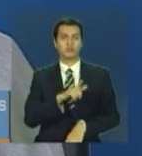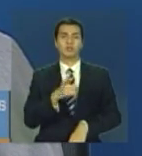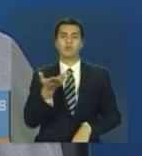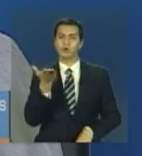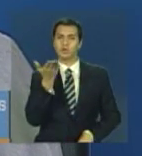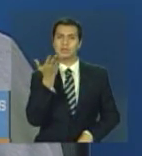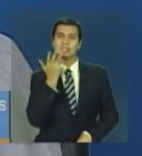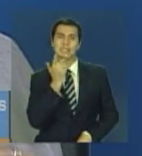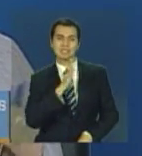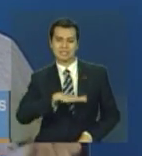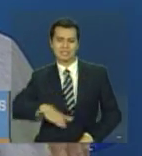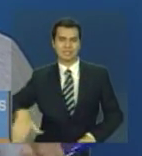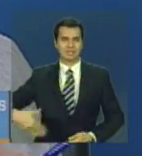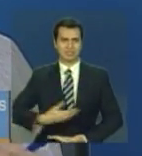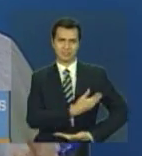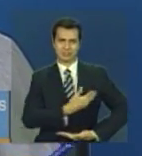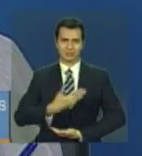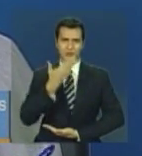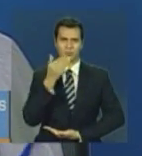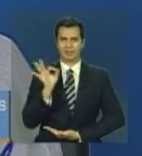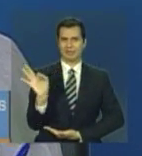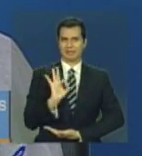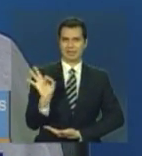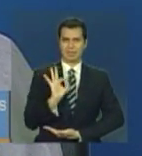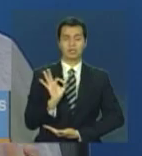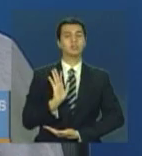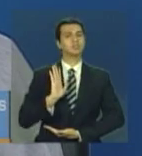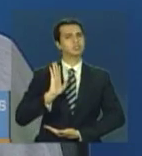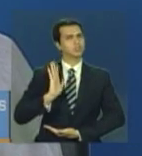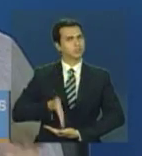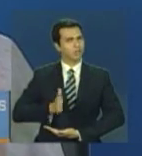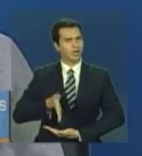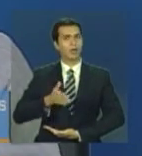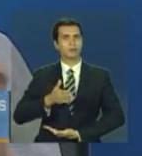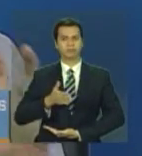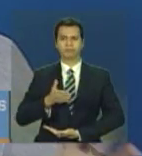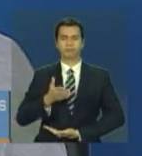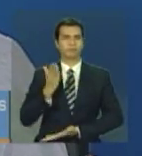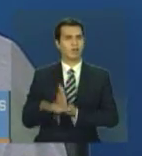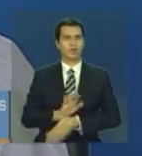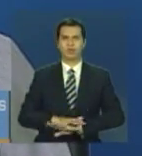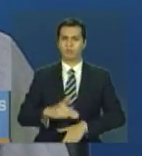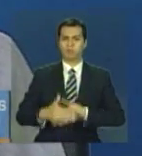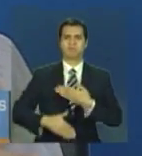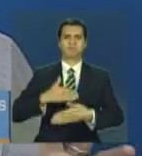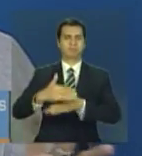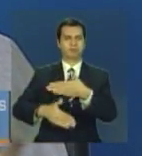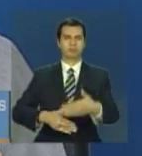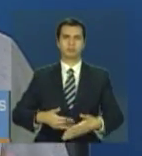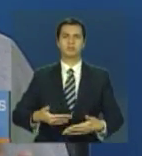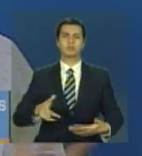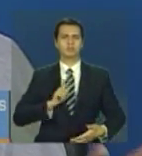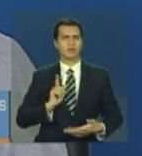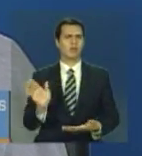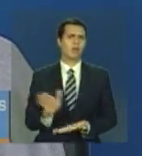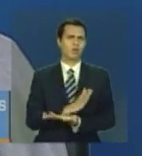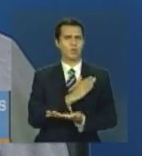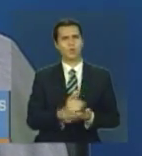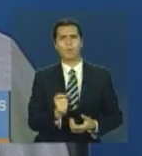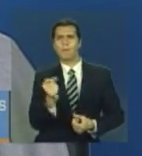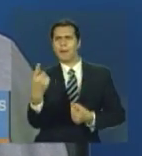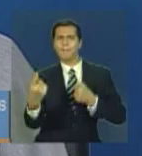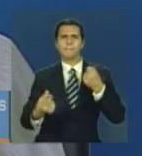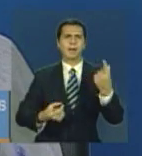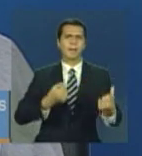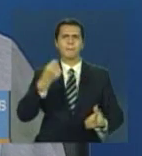níveis considerados internacionalmente adequados, né, embora tenha... focos, né,